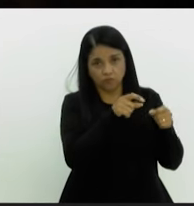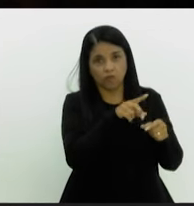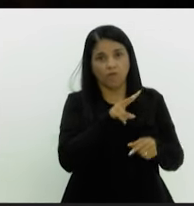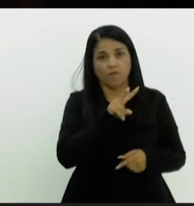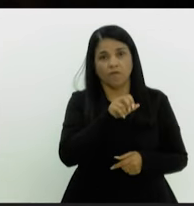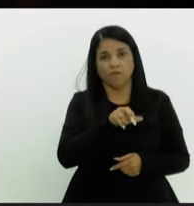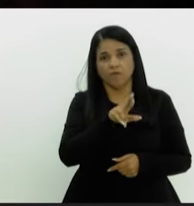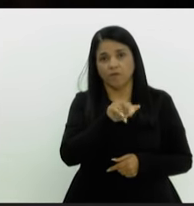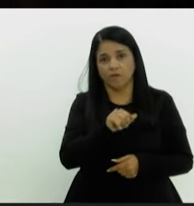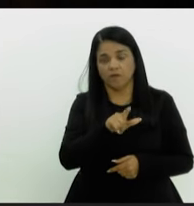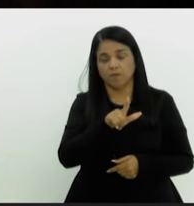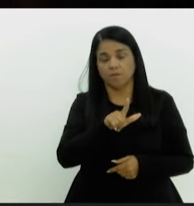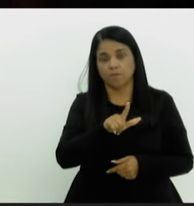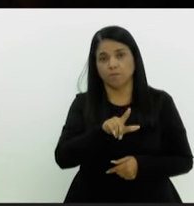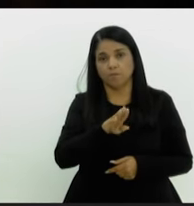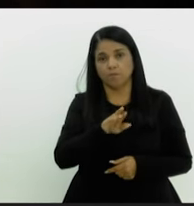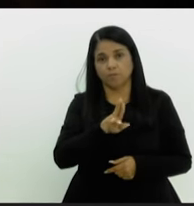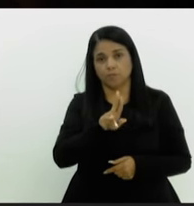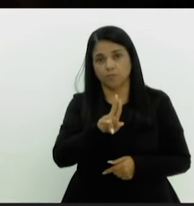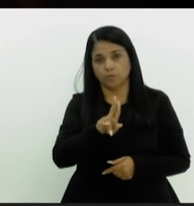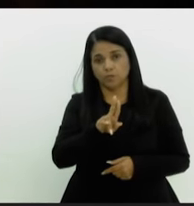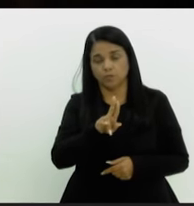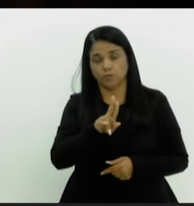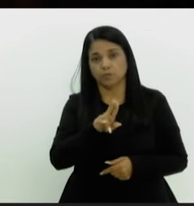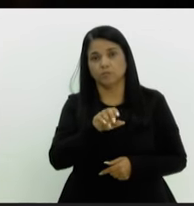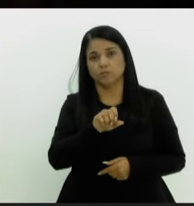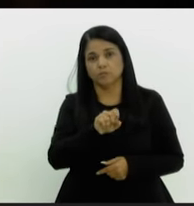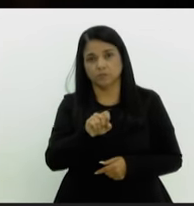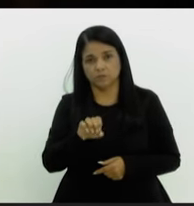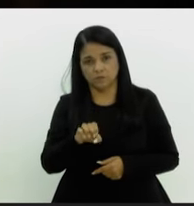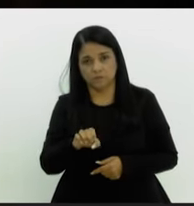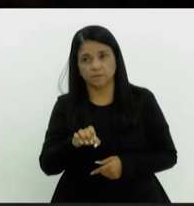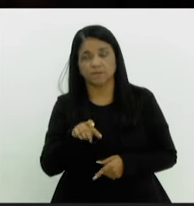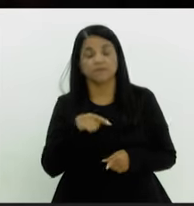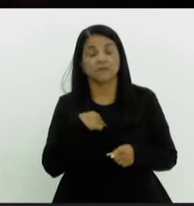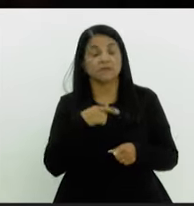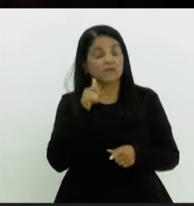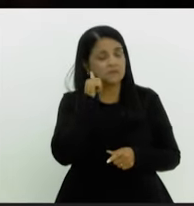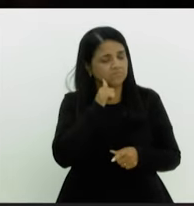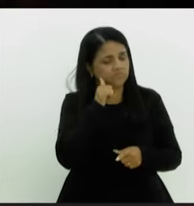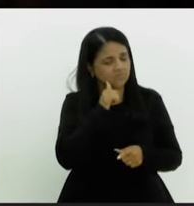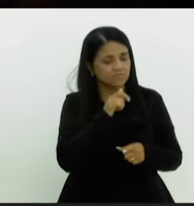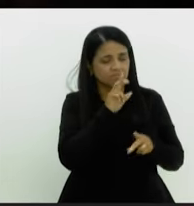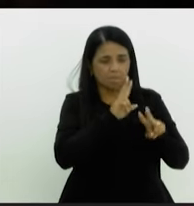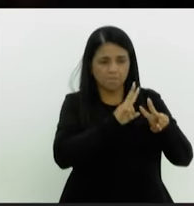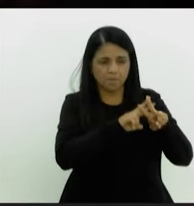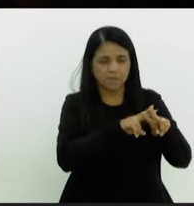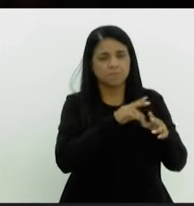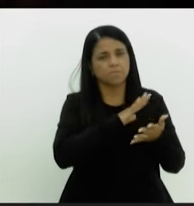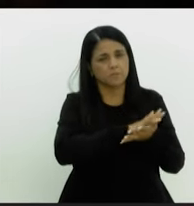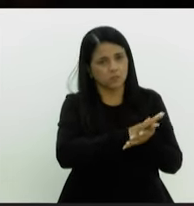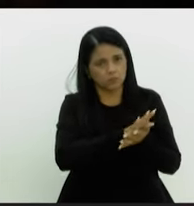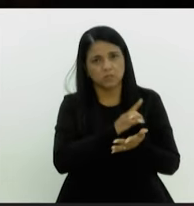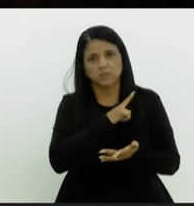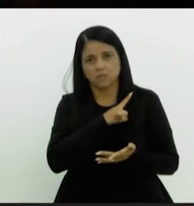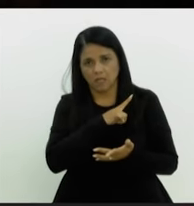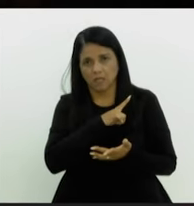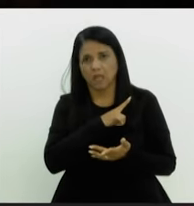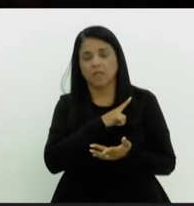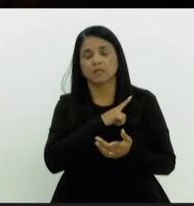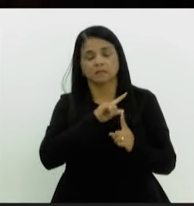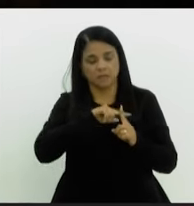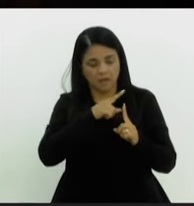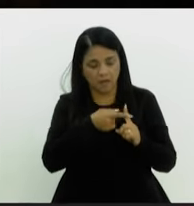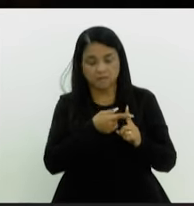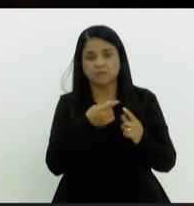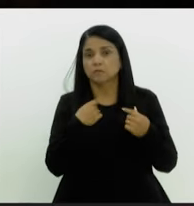estar lá muitas vezes a defesa a defesa da mulher presa sofre muito preconceito e a gente não pode deixar que